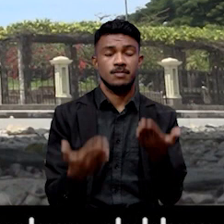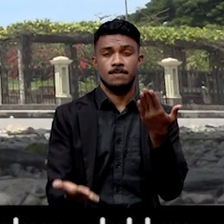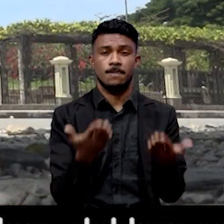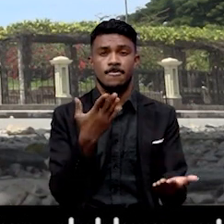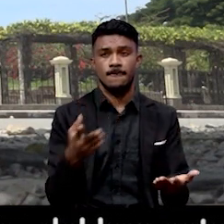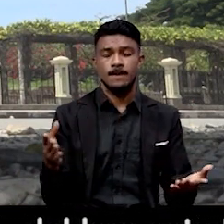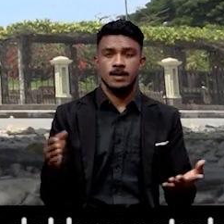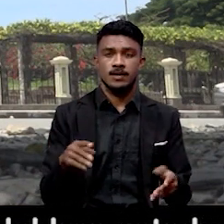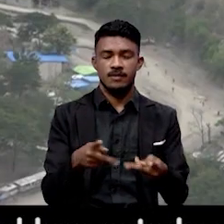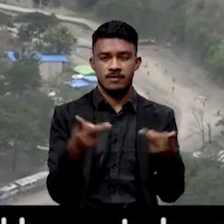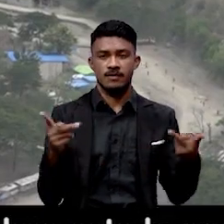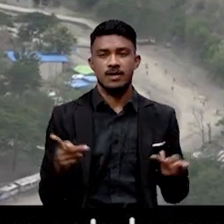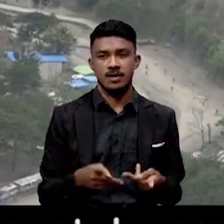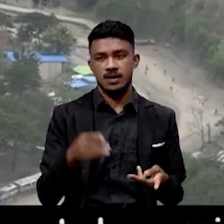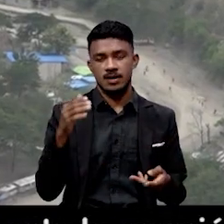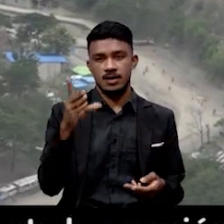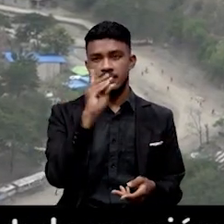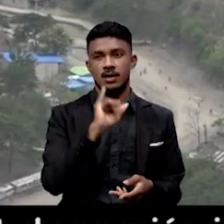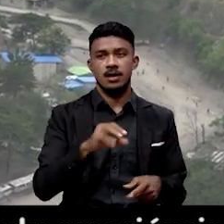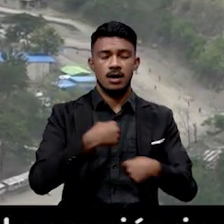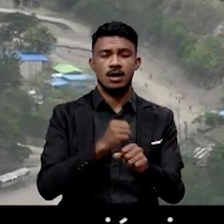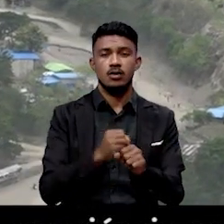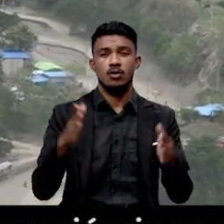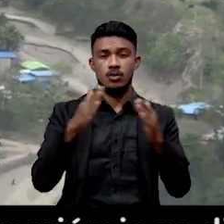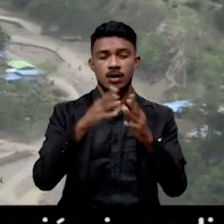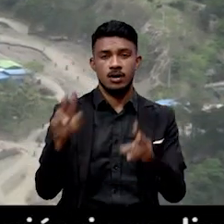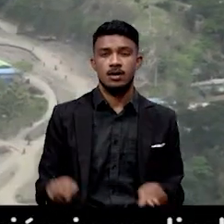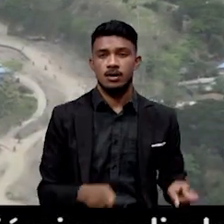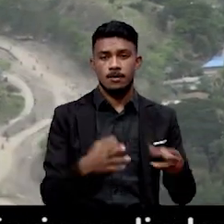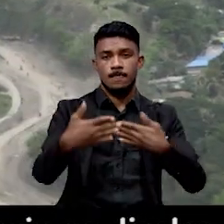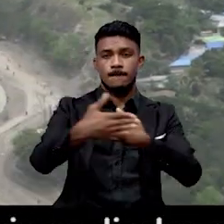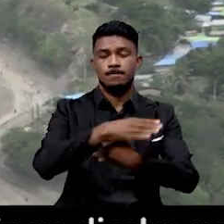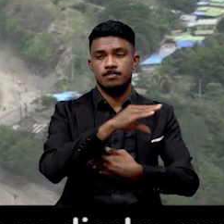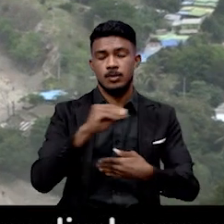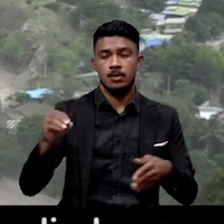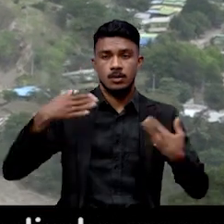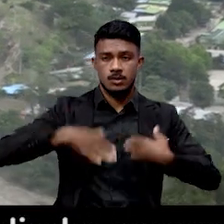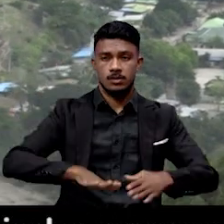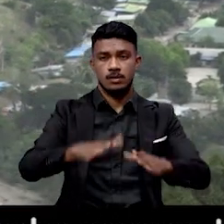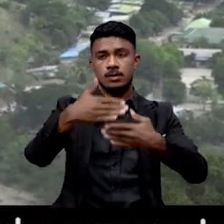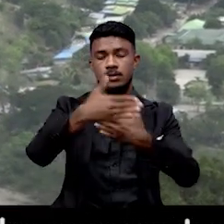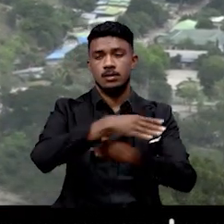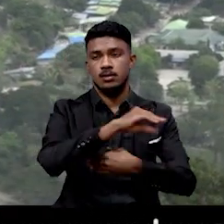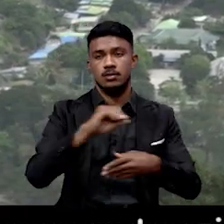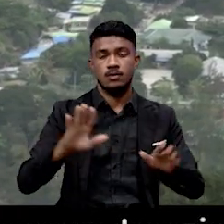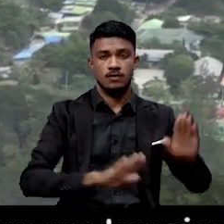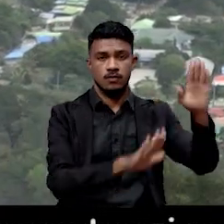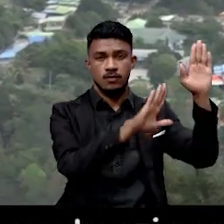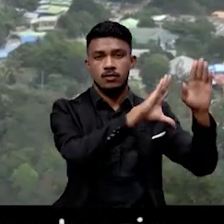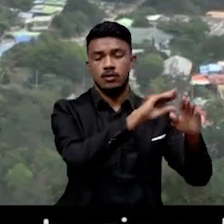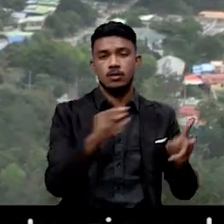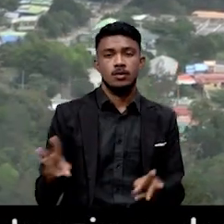sidadi Dili niang. Hanesang halo uma iha motaninin, motalaran, tasi ibung, foholong no trotoar